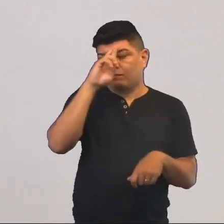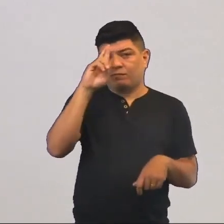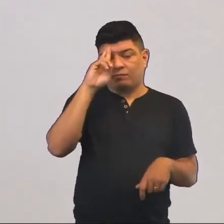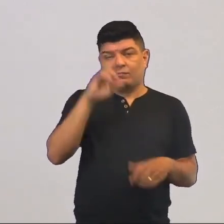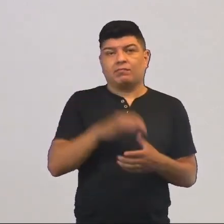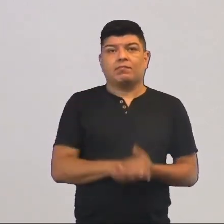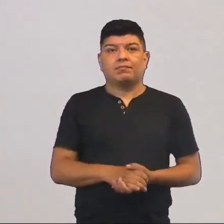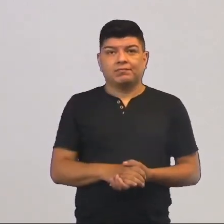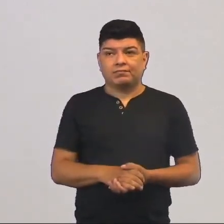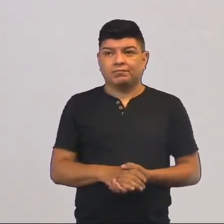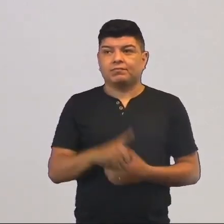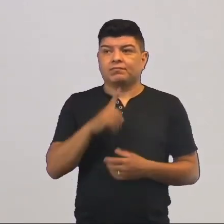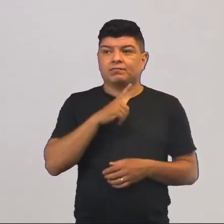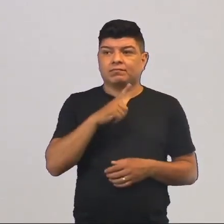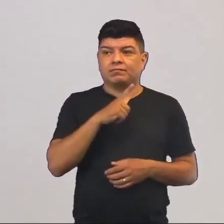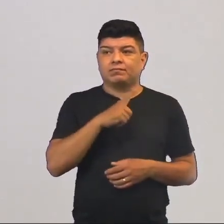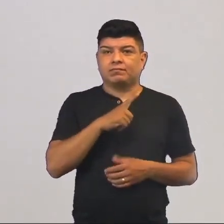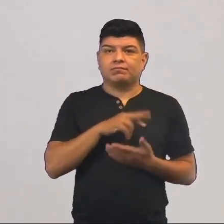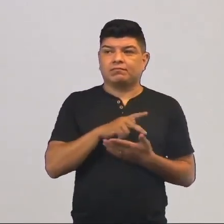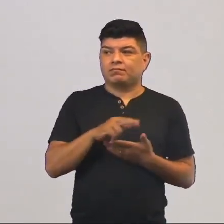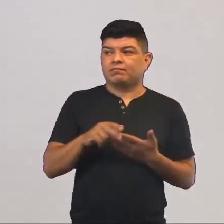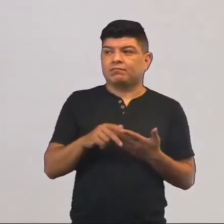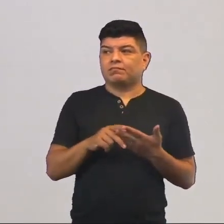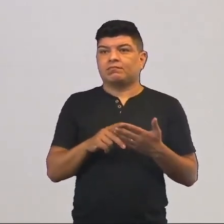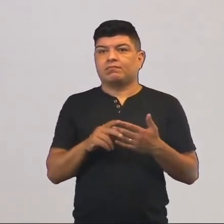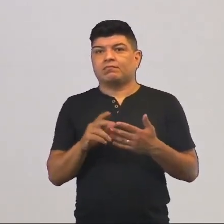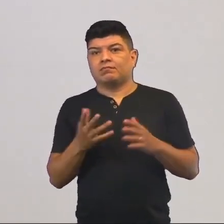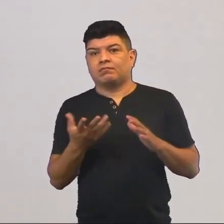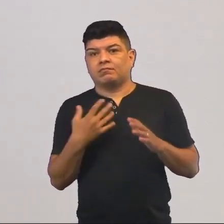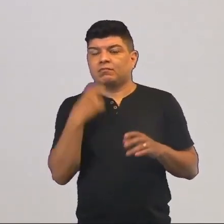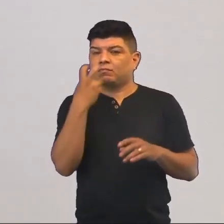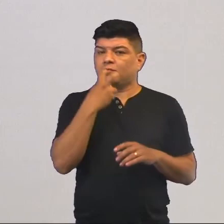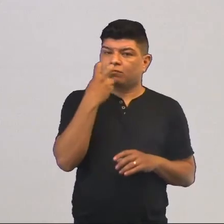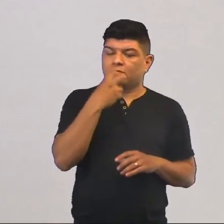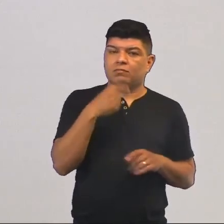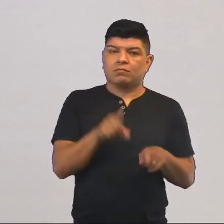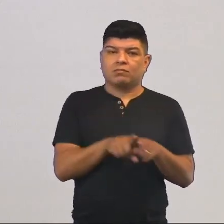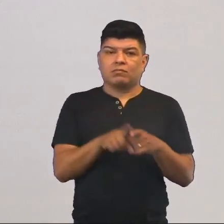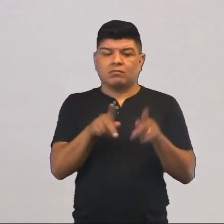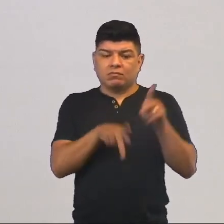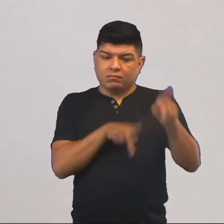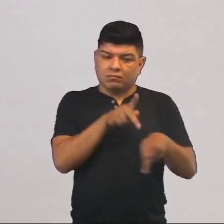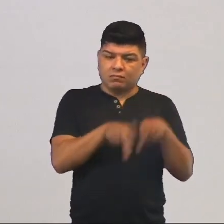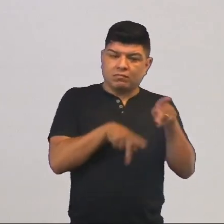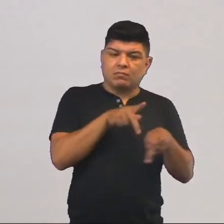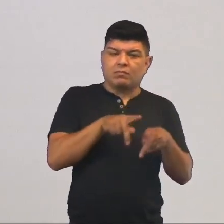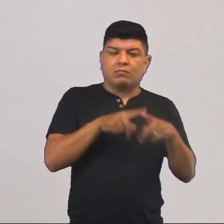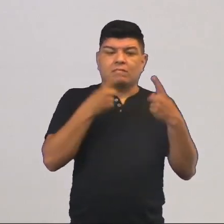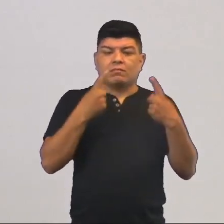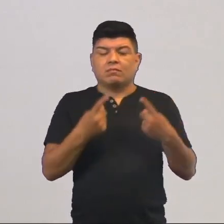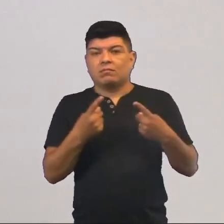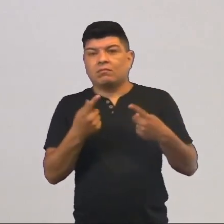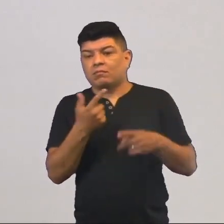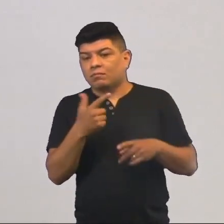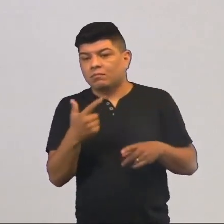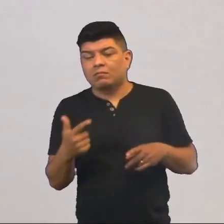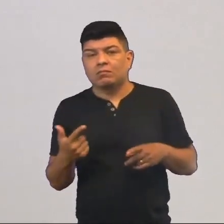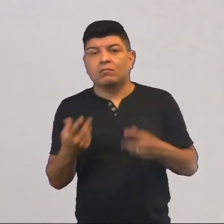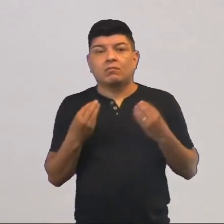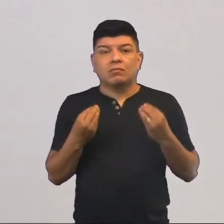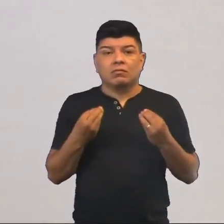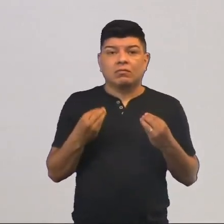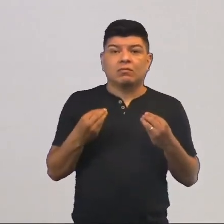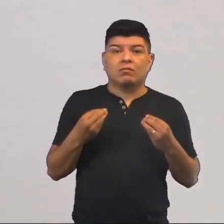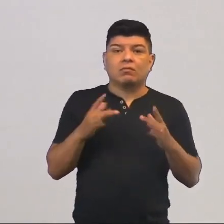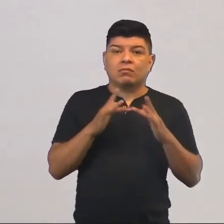gente tem, né, vários relatos de história oral de determinados povos, mas a gente não teria como